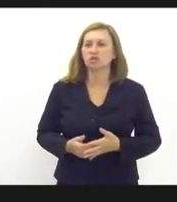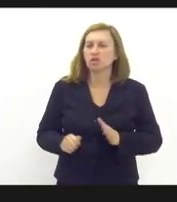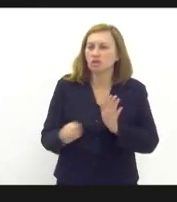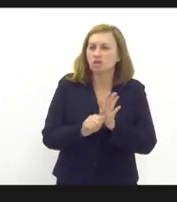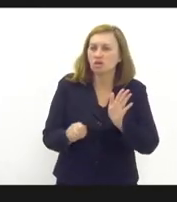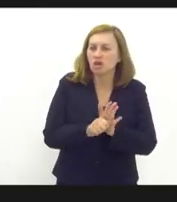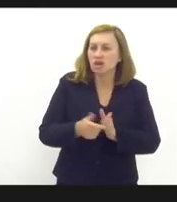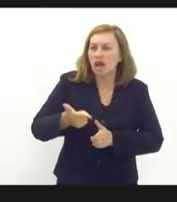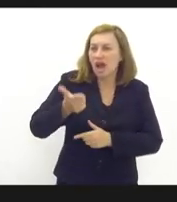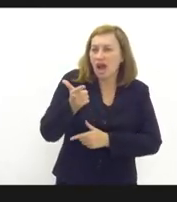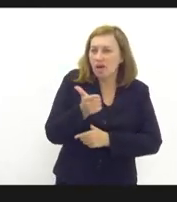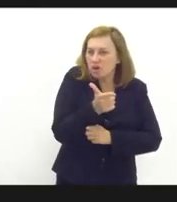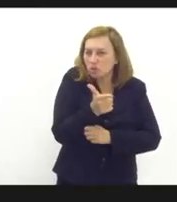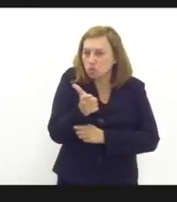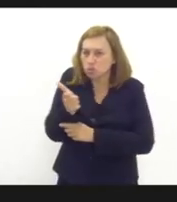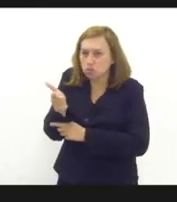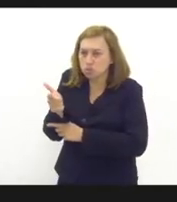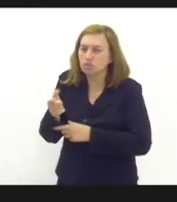de guerra,